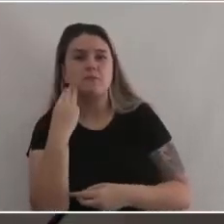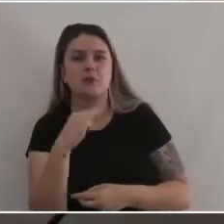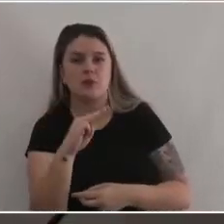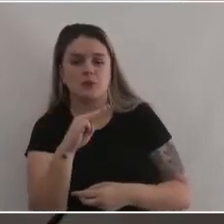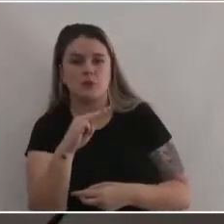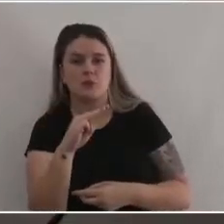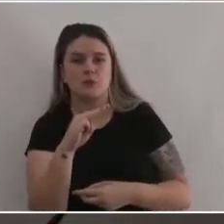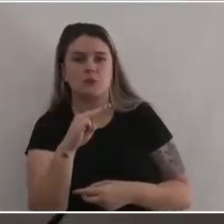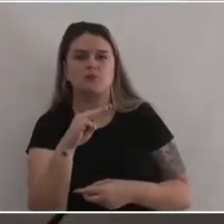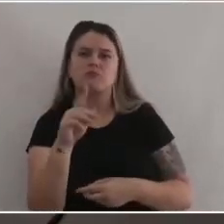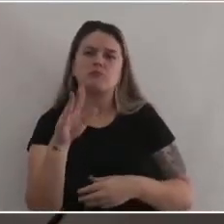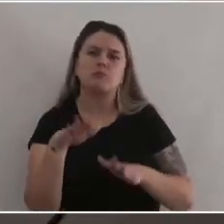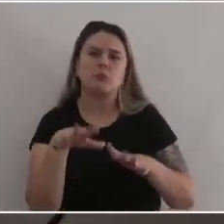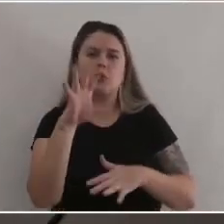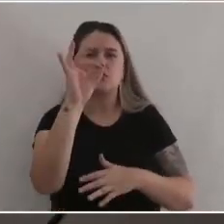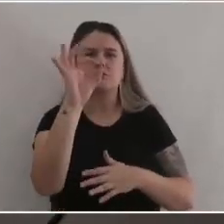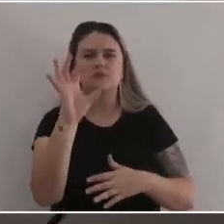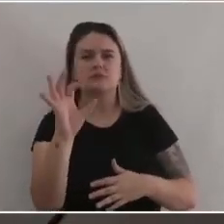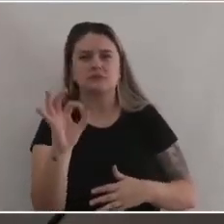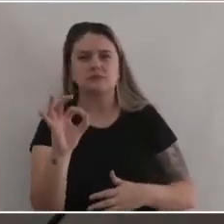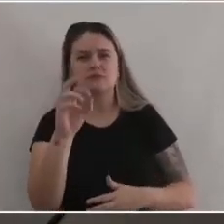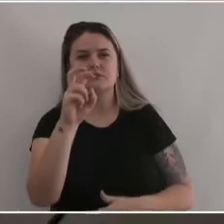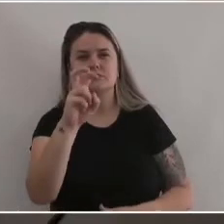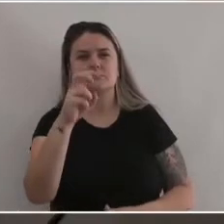7.229.000, correspondendo ao percentual de